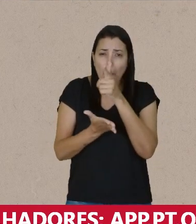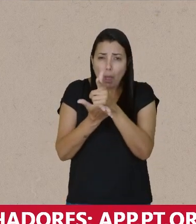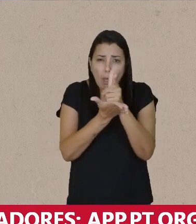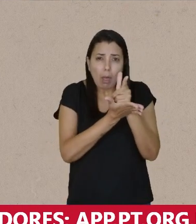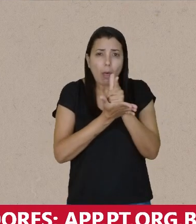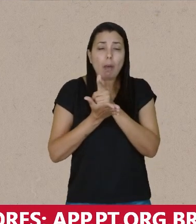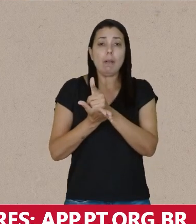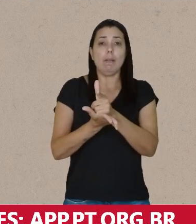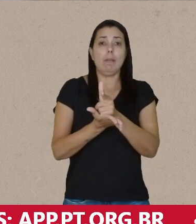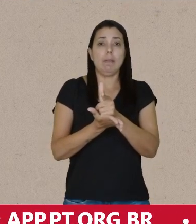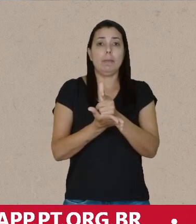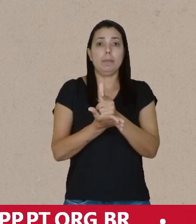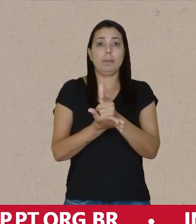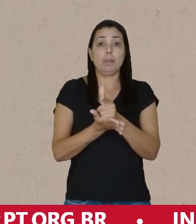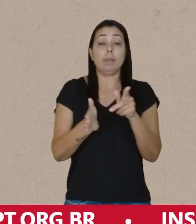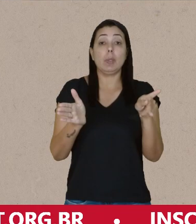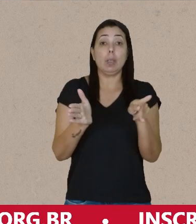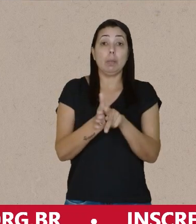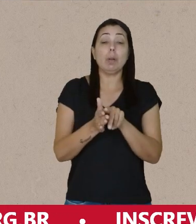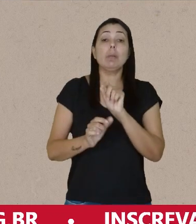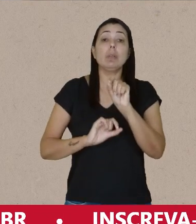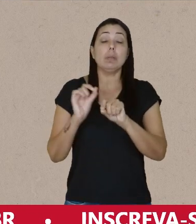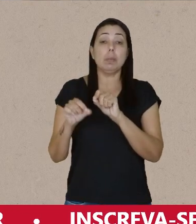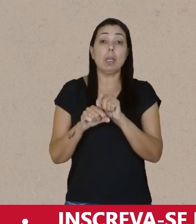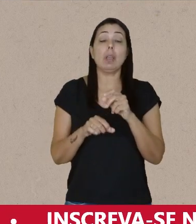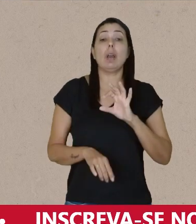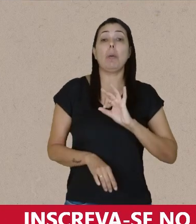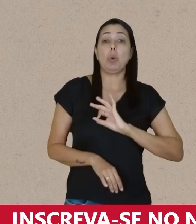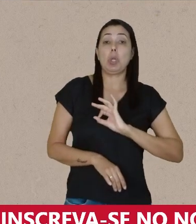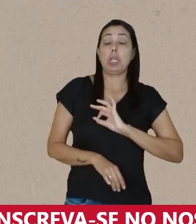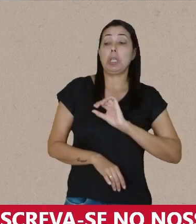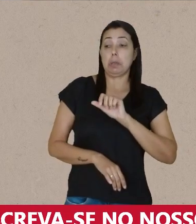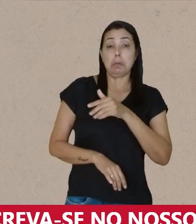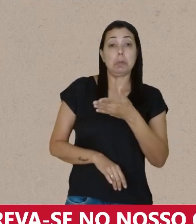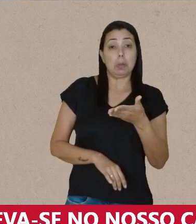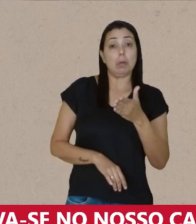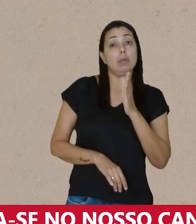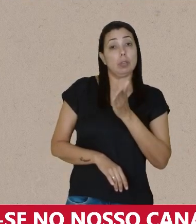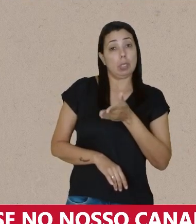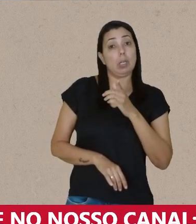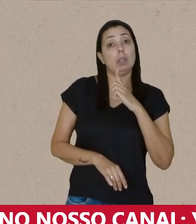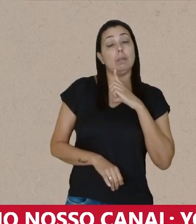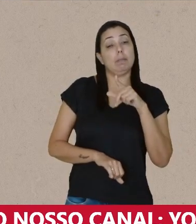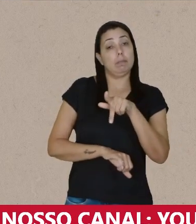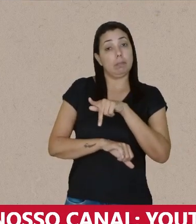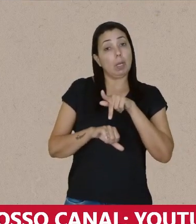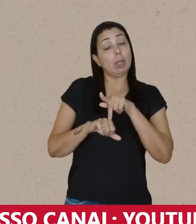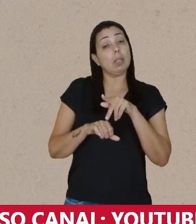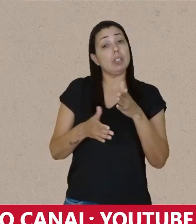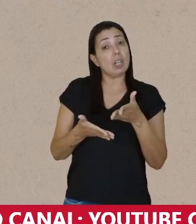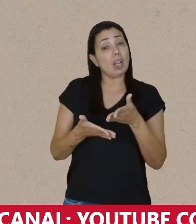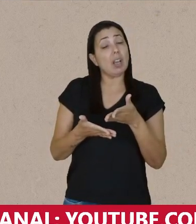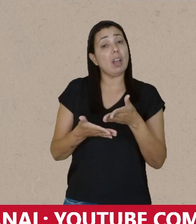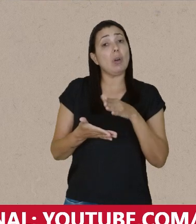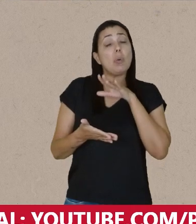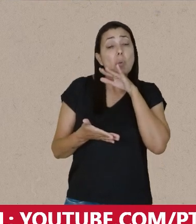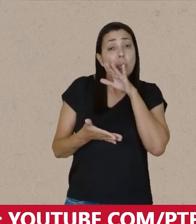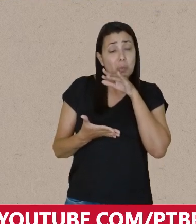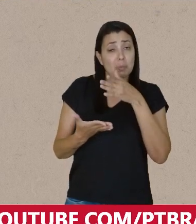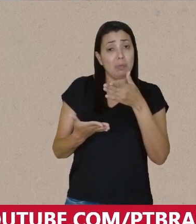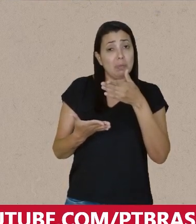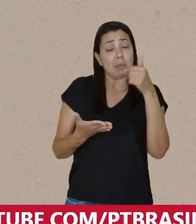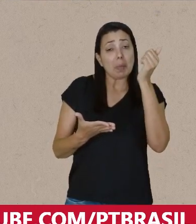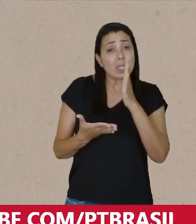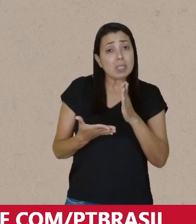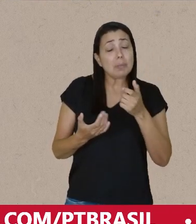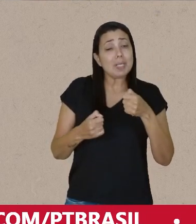fogo, a letalidade da polícia é enorme. Então nós já temos no país uma situação muito grave. O Brasil